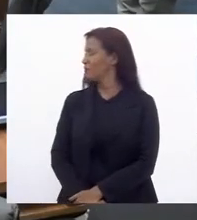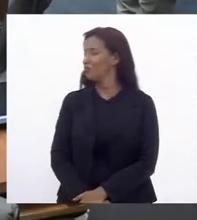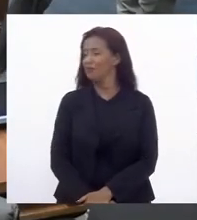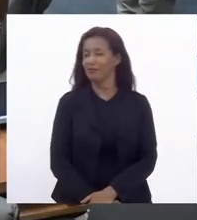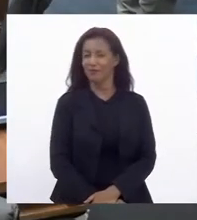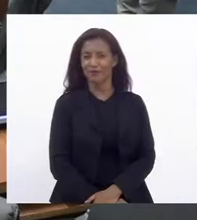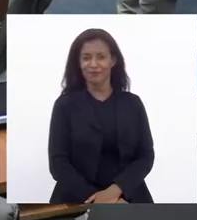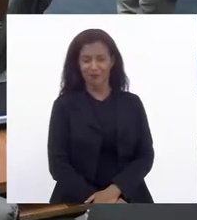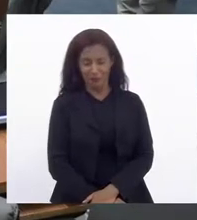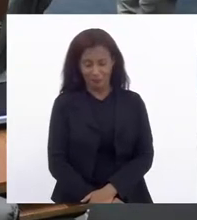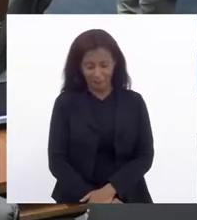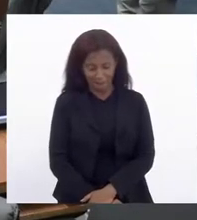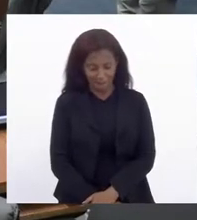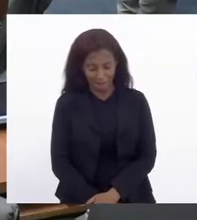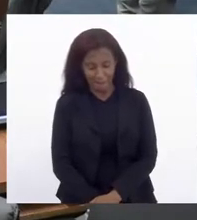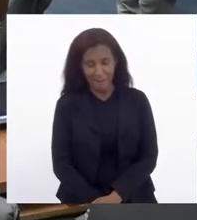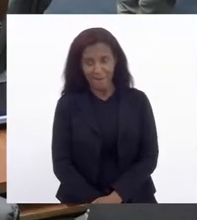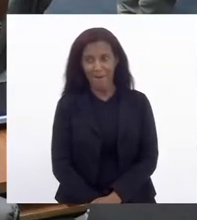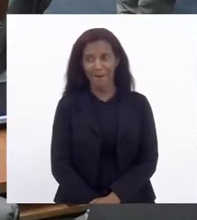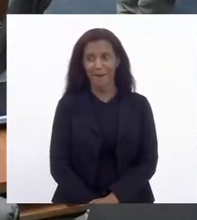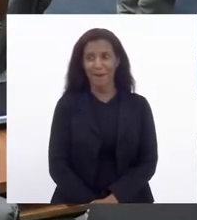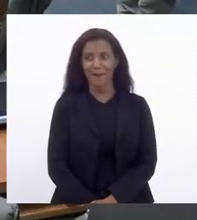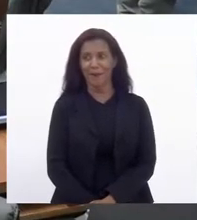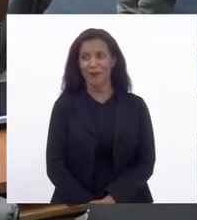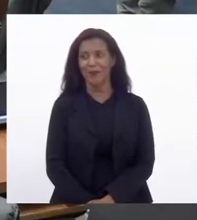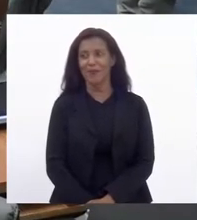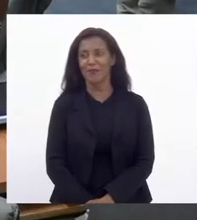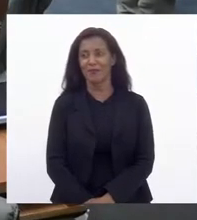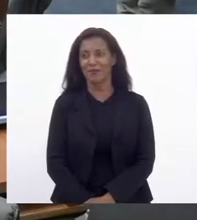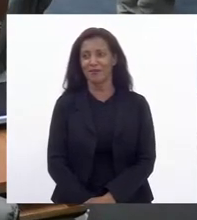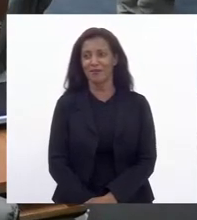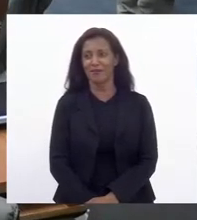Cadê ele? Tá aqui, ó.